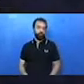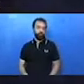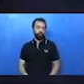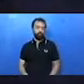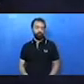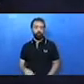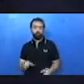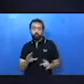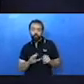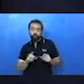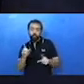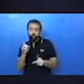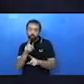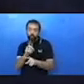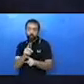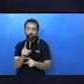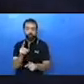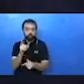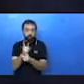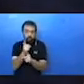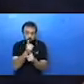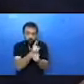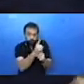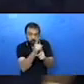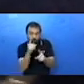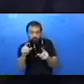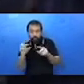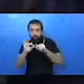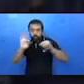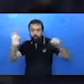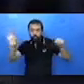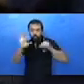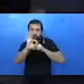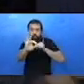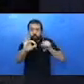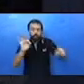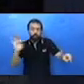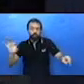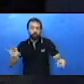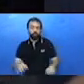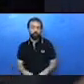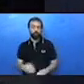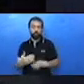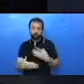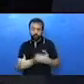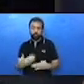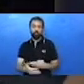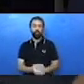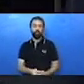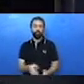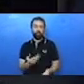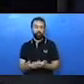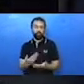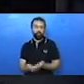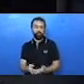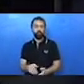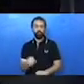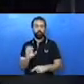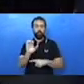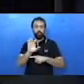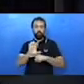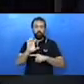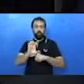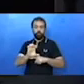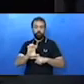a localização entre dois lugares. Depois, nós estudamos o nosso estado.